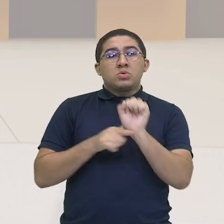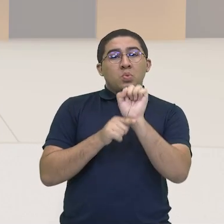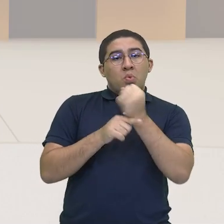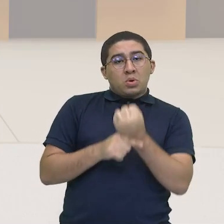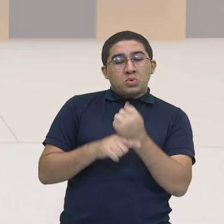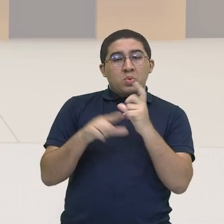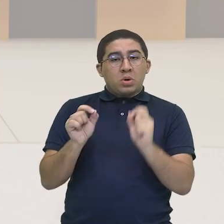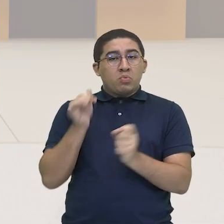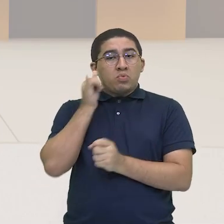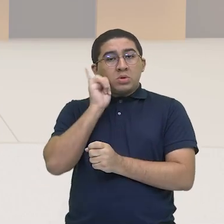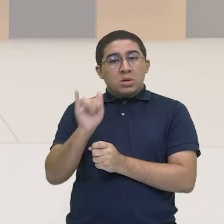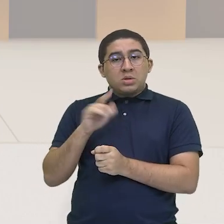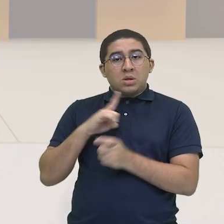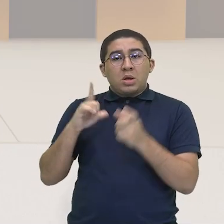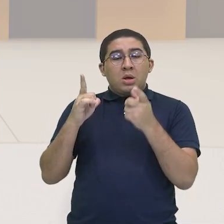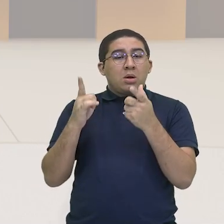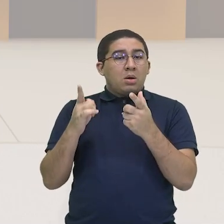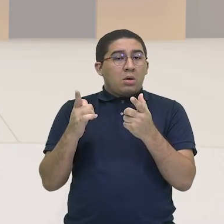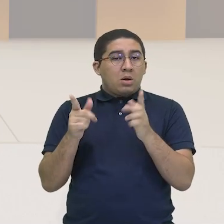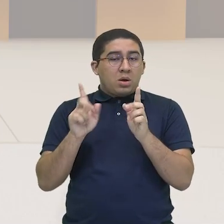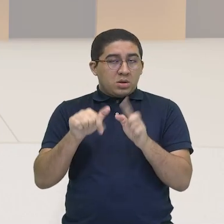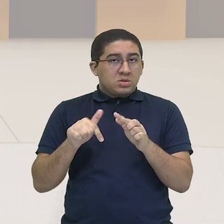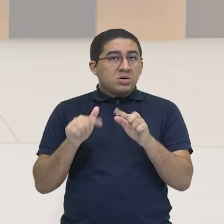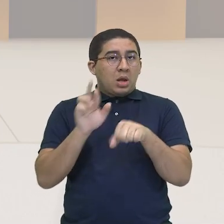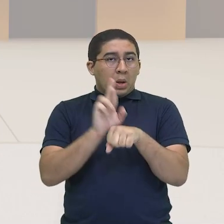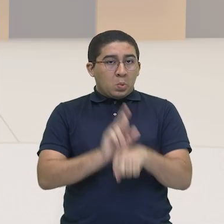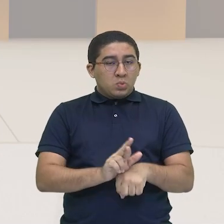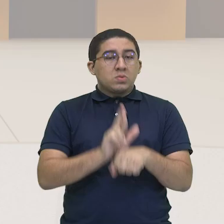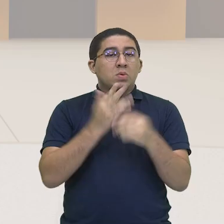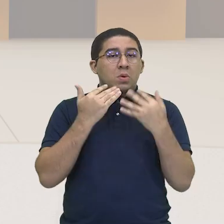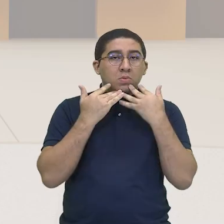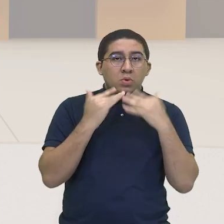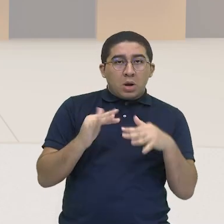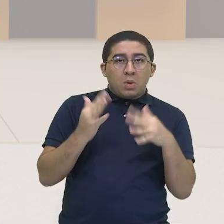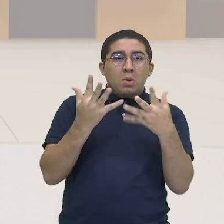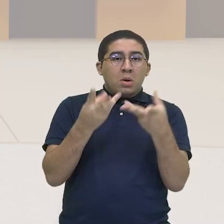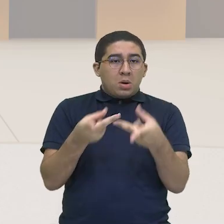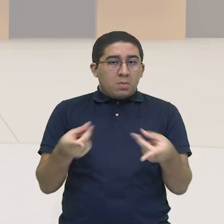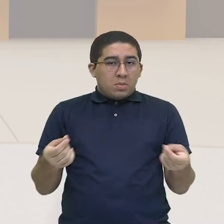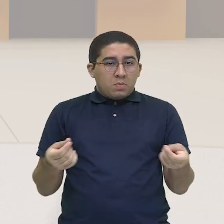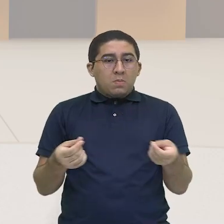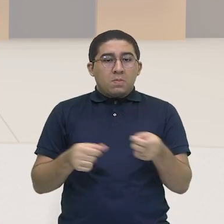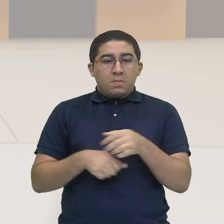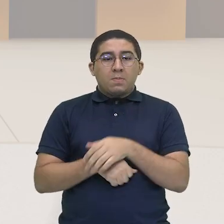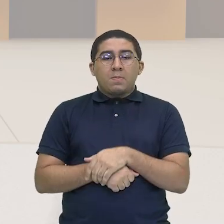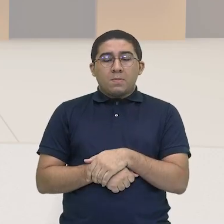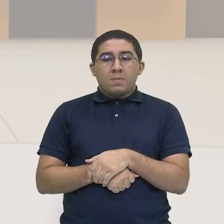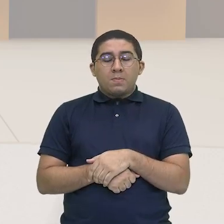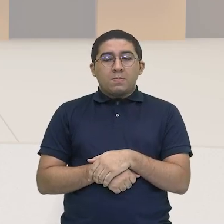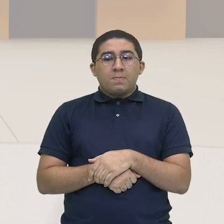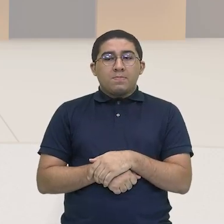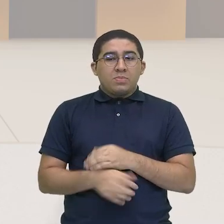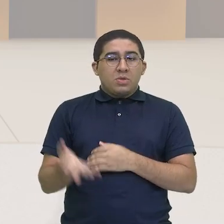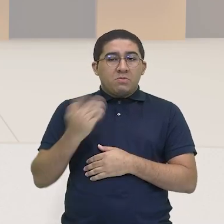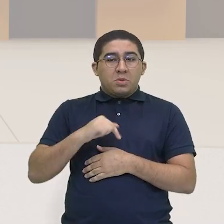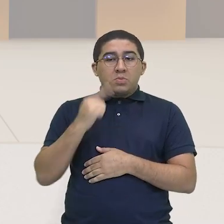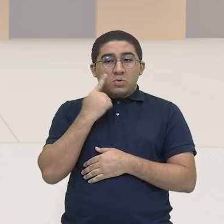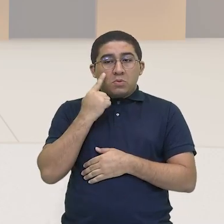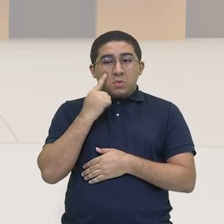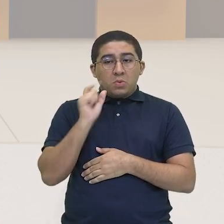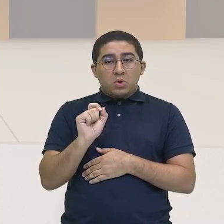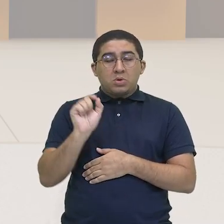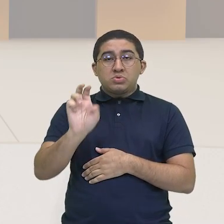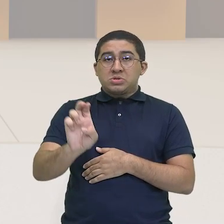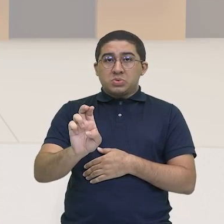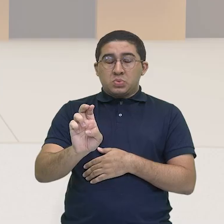para garantir que não haja esgotamento destes recursos aí para as próximas gerações. Então, aqui vamos apresentar para vocês